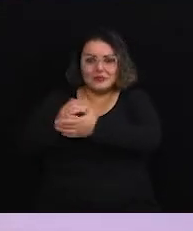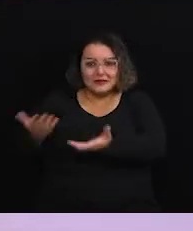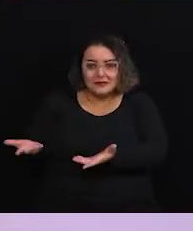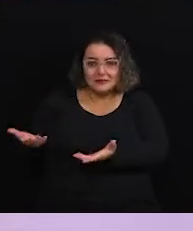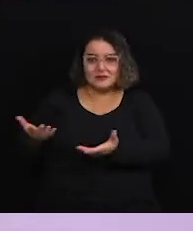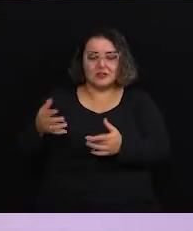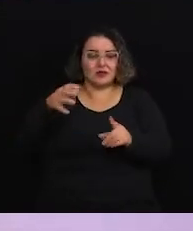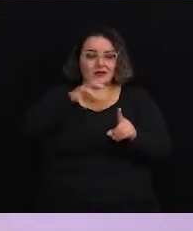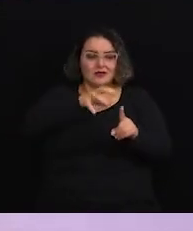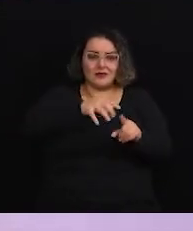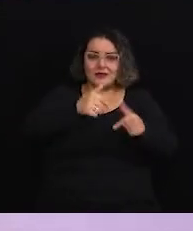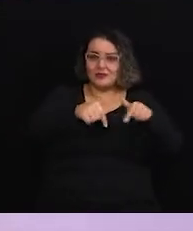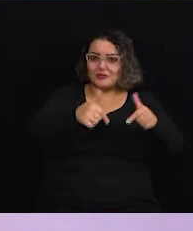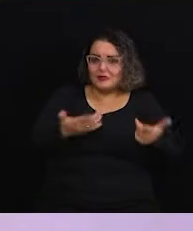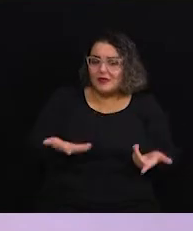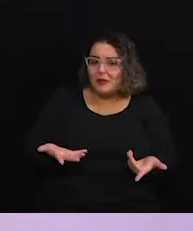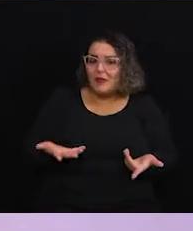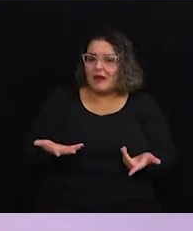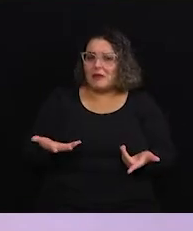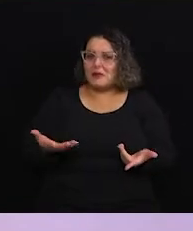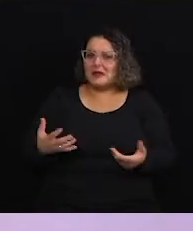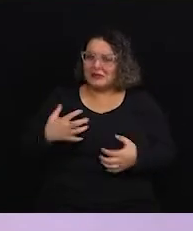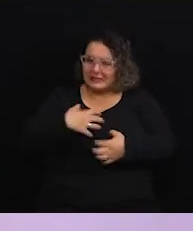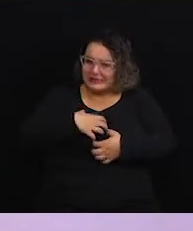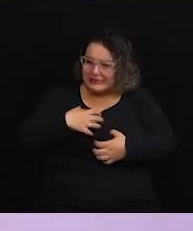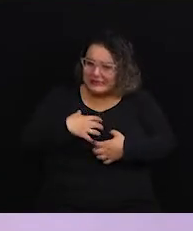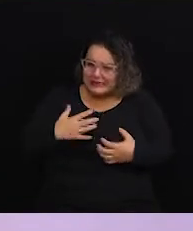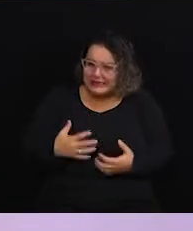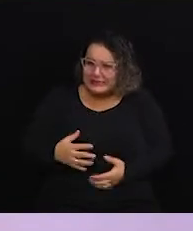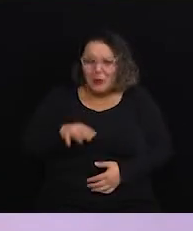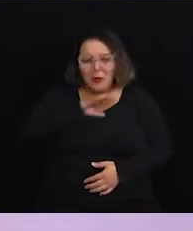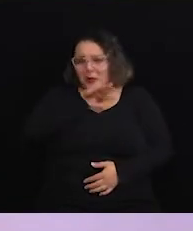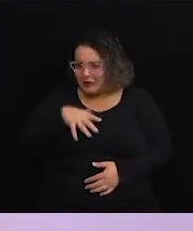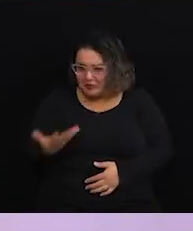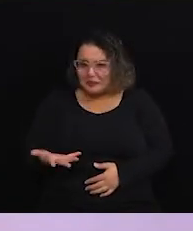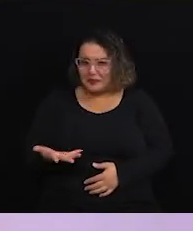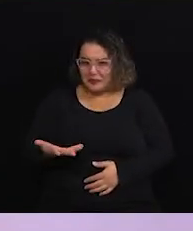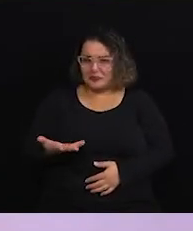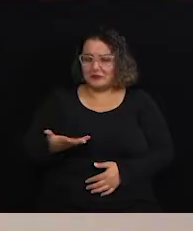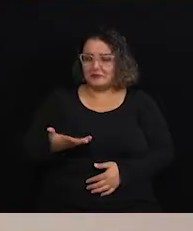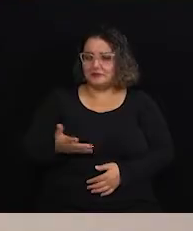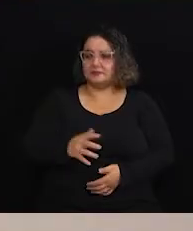no trabalho, porque os sintomas são bem ruins, bem doloridos mesmo.